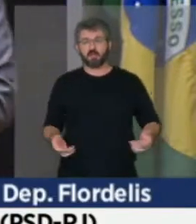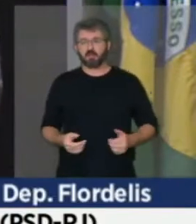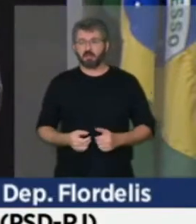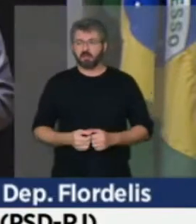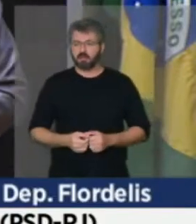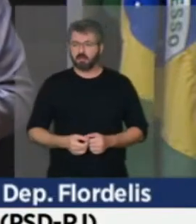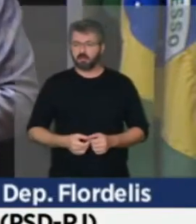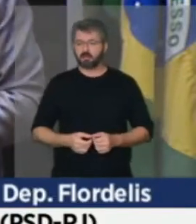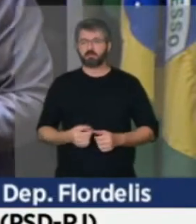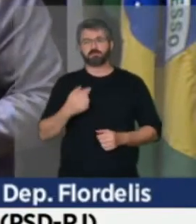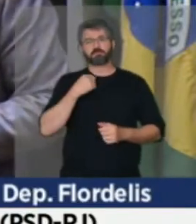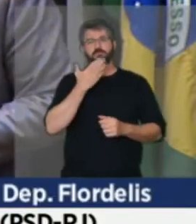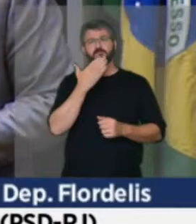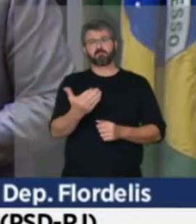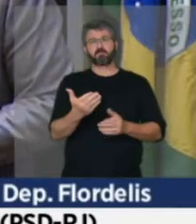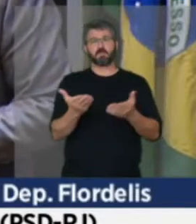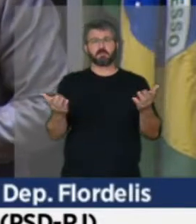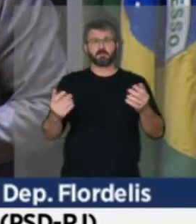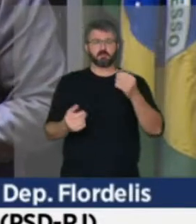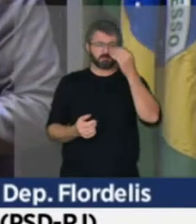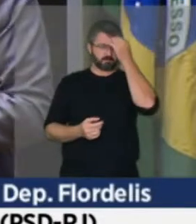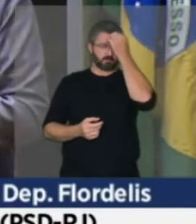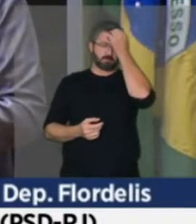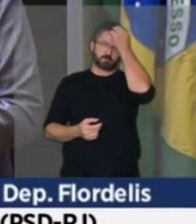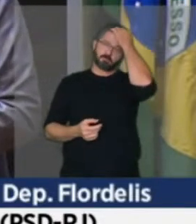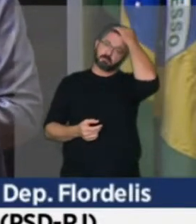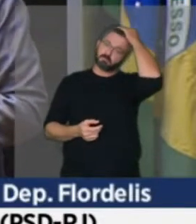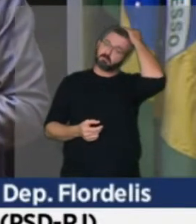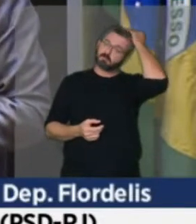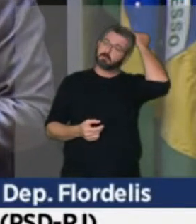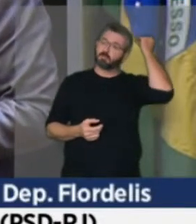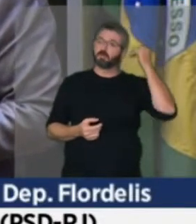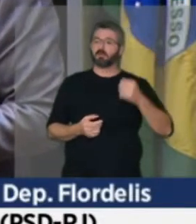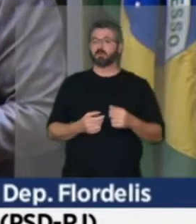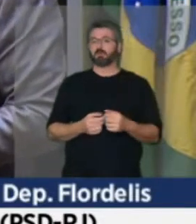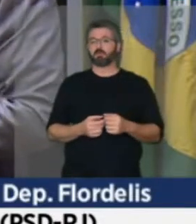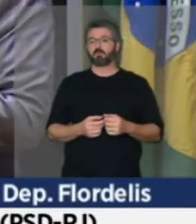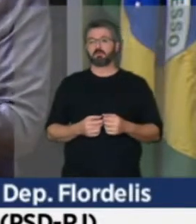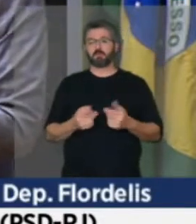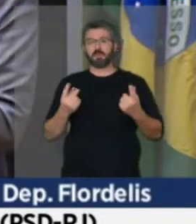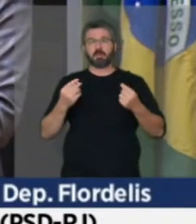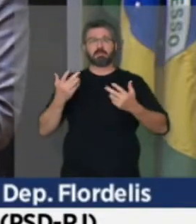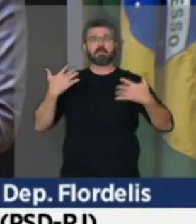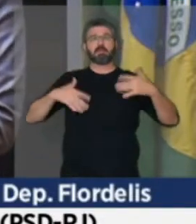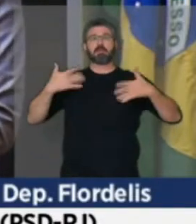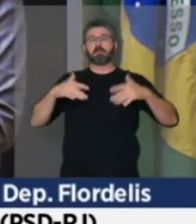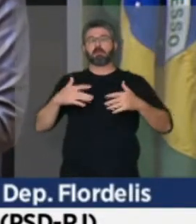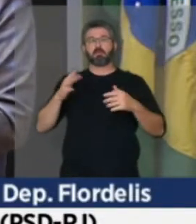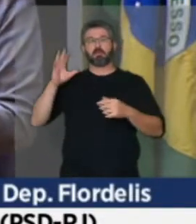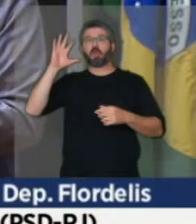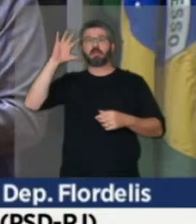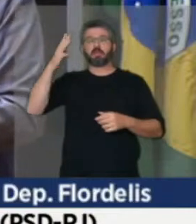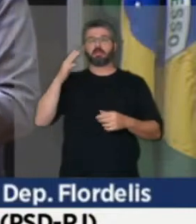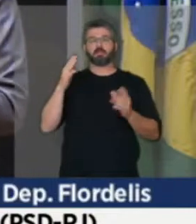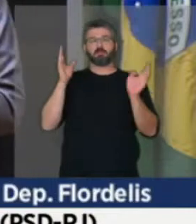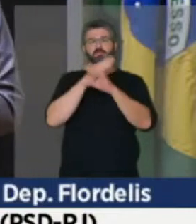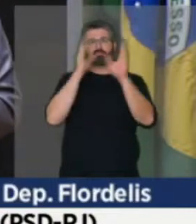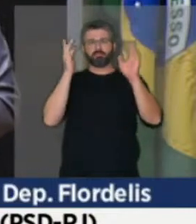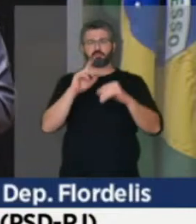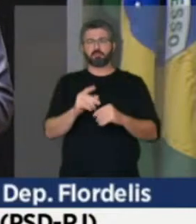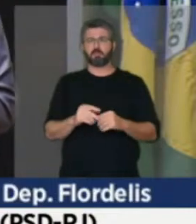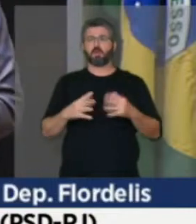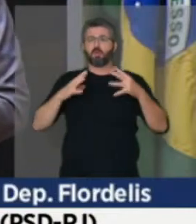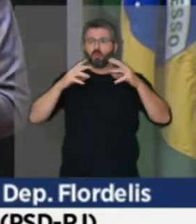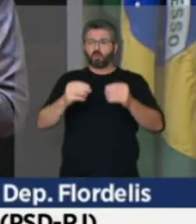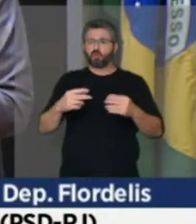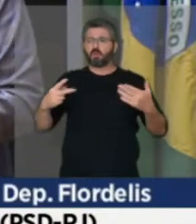Eu rogo, excelências, para que não se precipitem todos os fatos submetidos